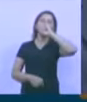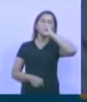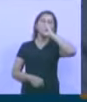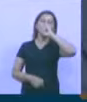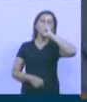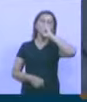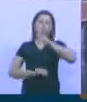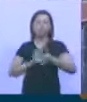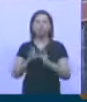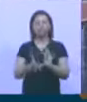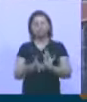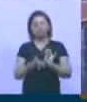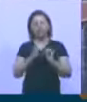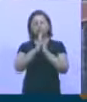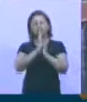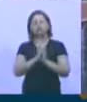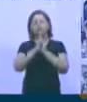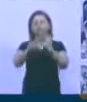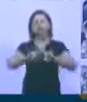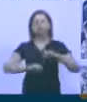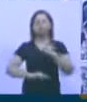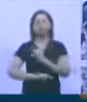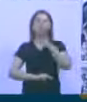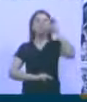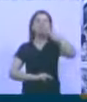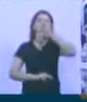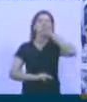está intercedendo por nós ao Pai.